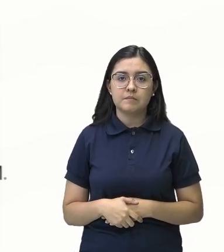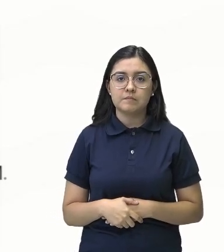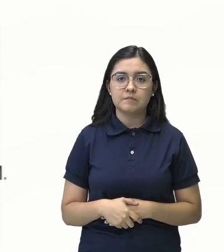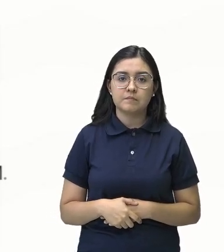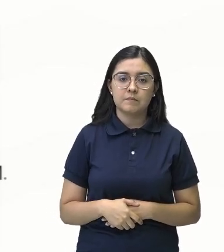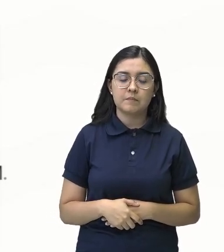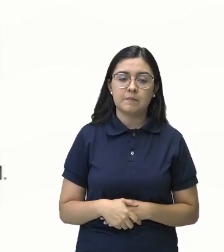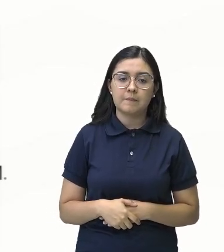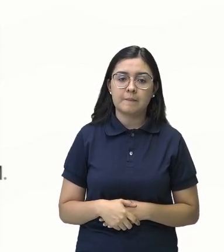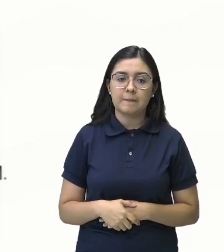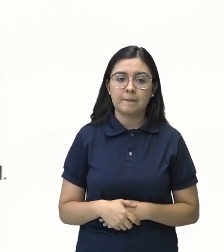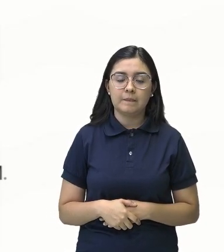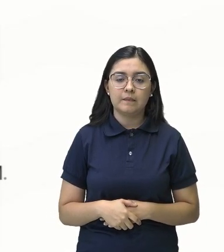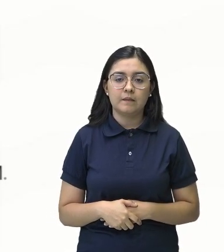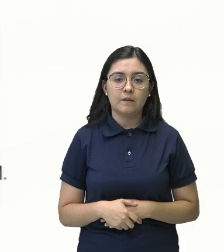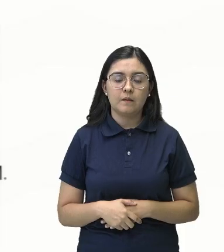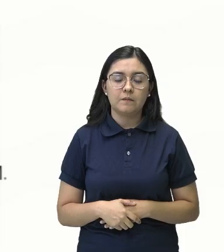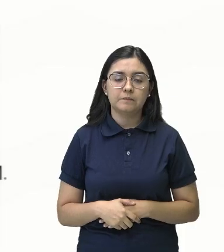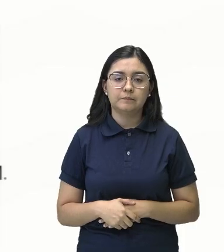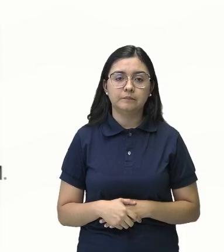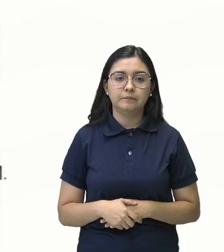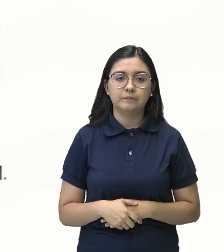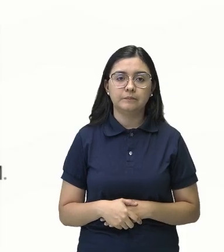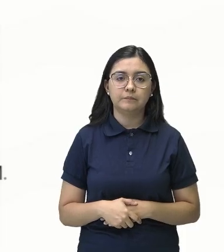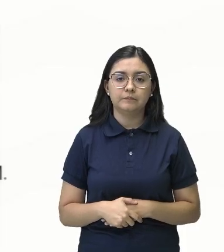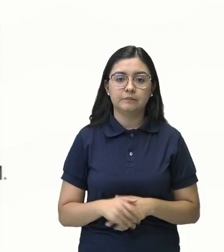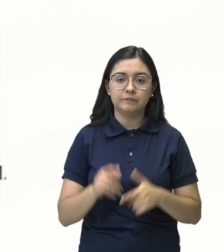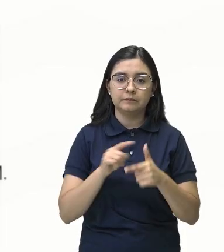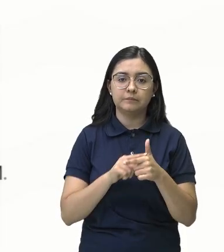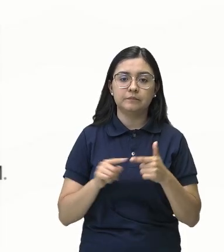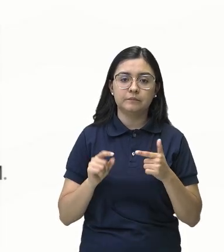fazendo aqui a nossa divisão,